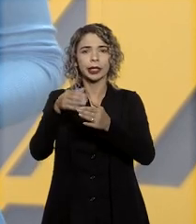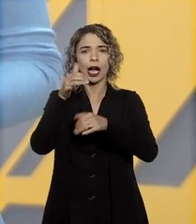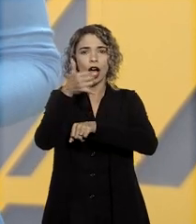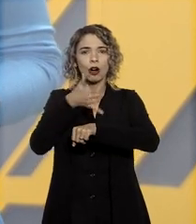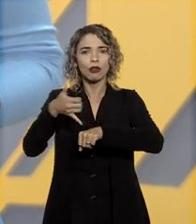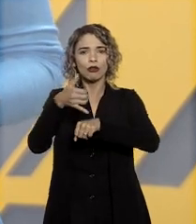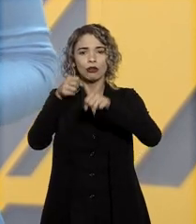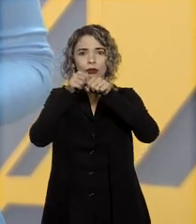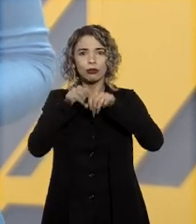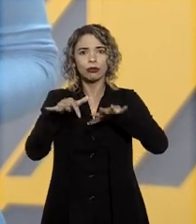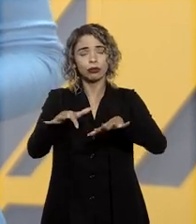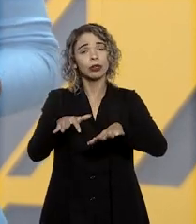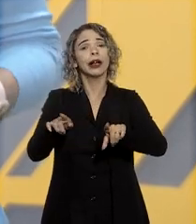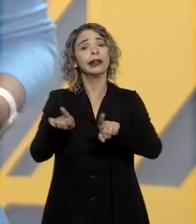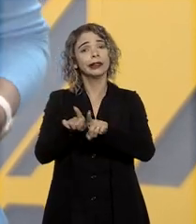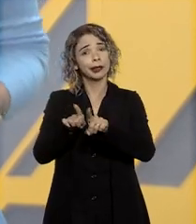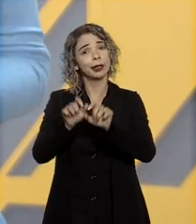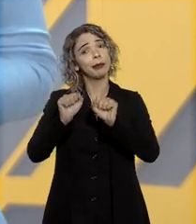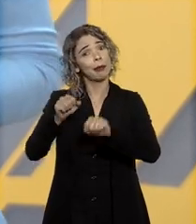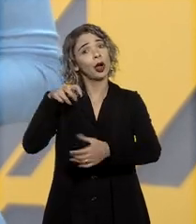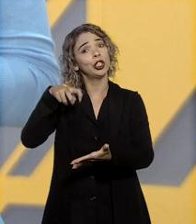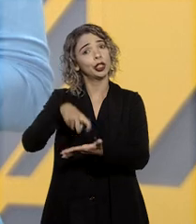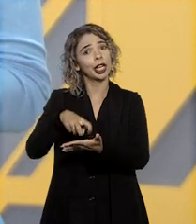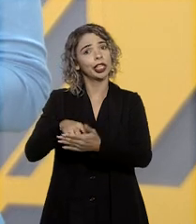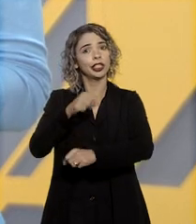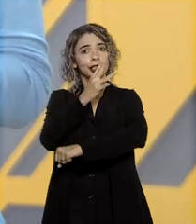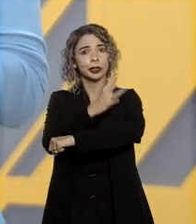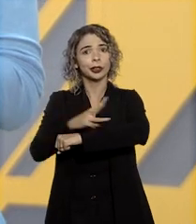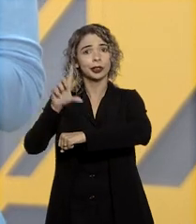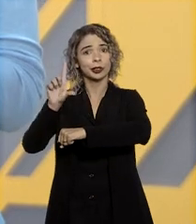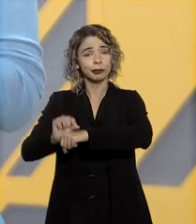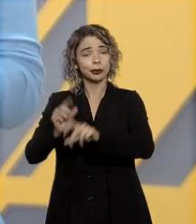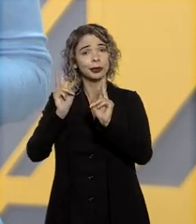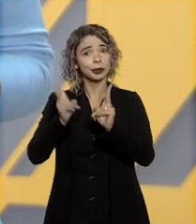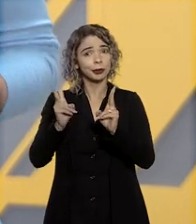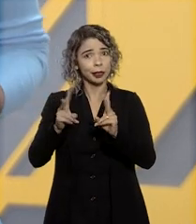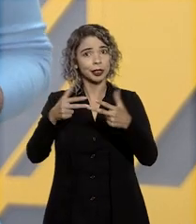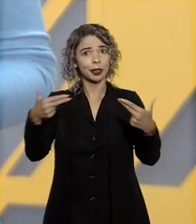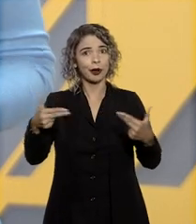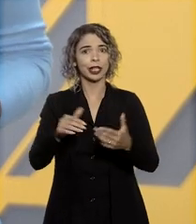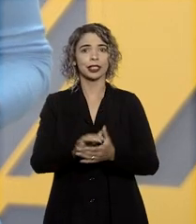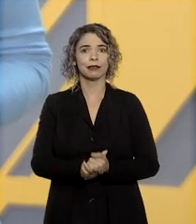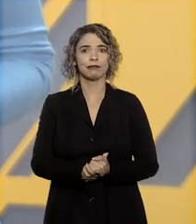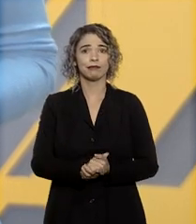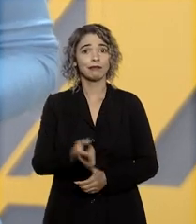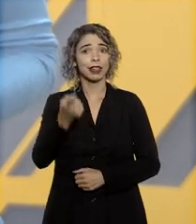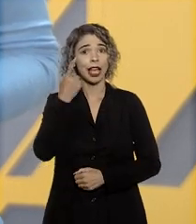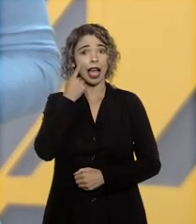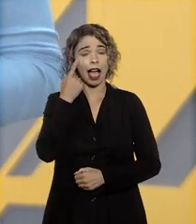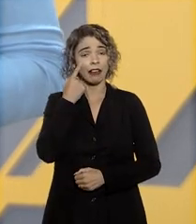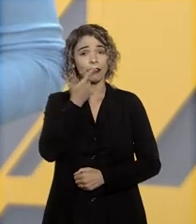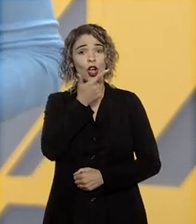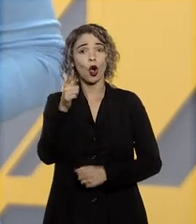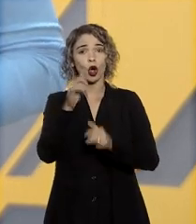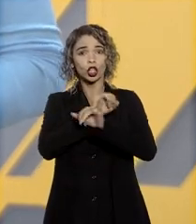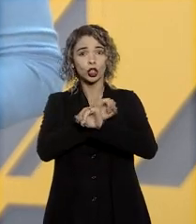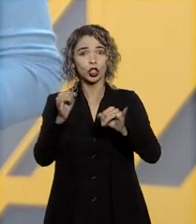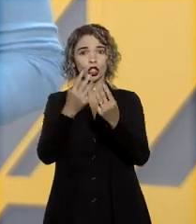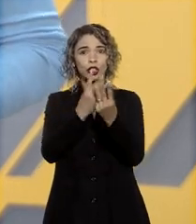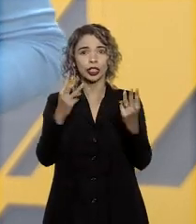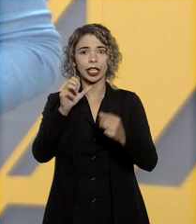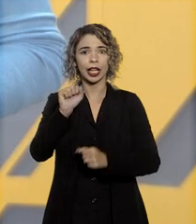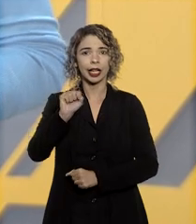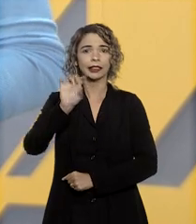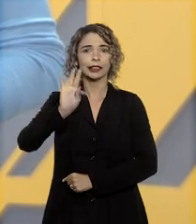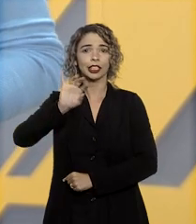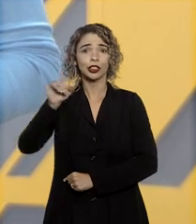por derramamento de óleo não exclui penalidade do IBAMA em relação ao mesmo fato. Você confere outras notícias